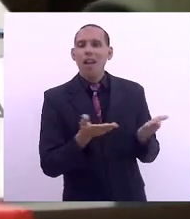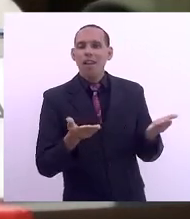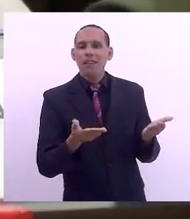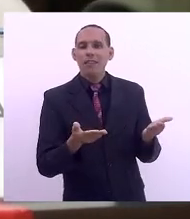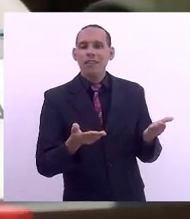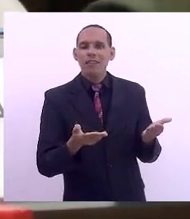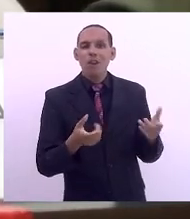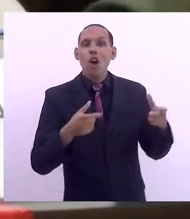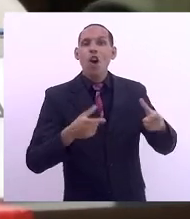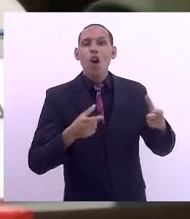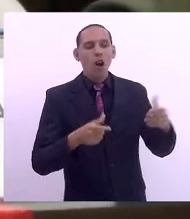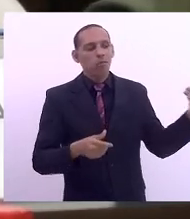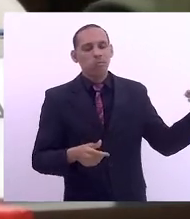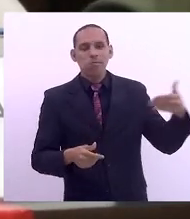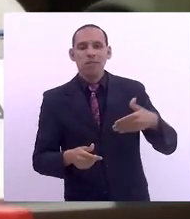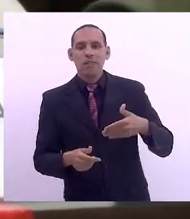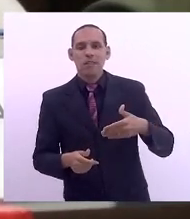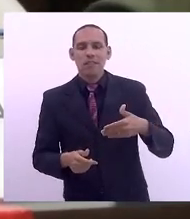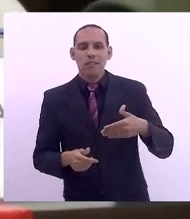vêm.